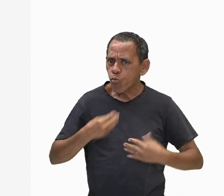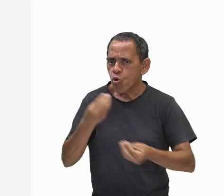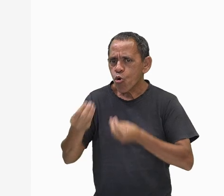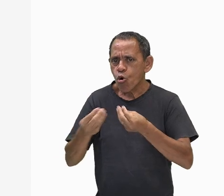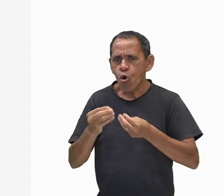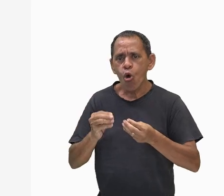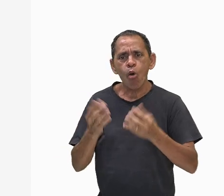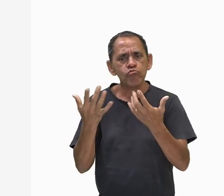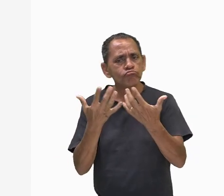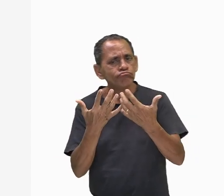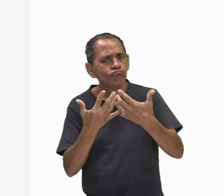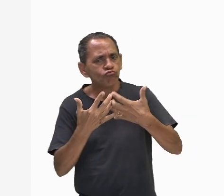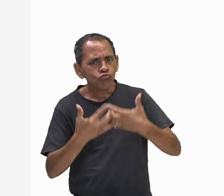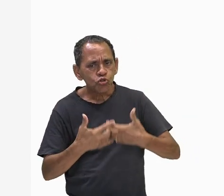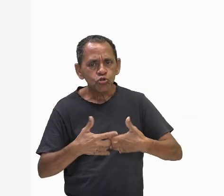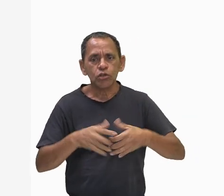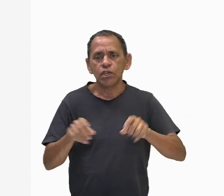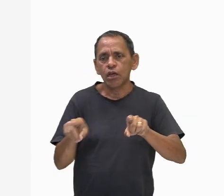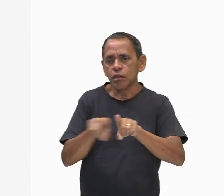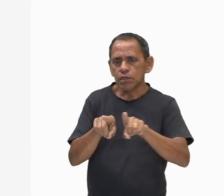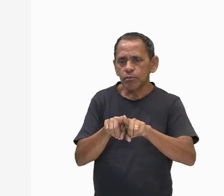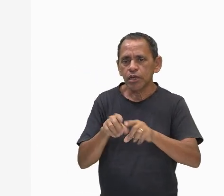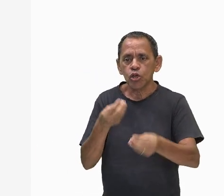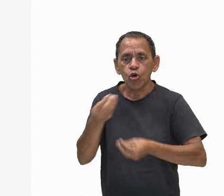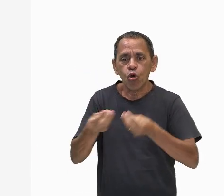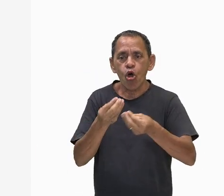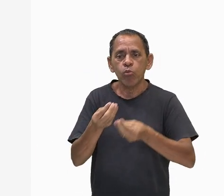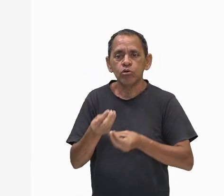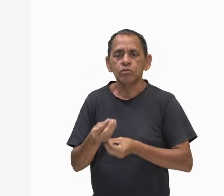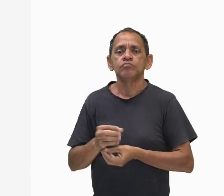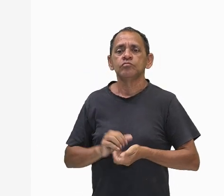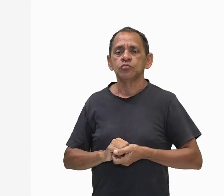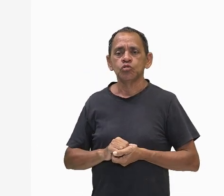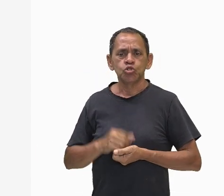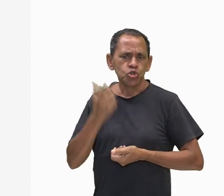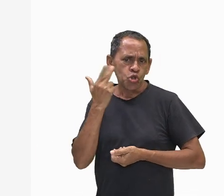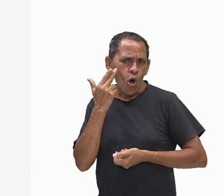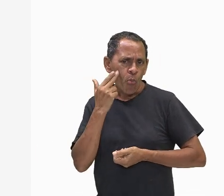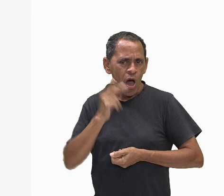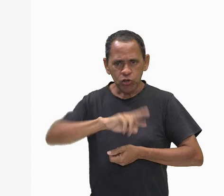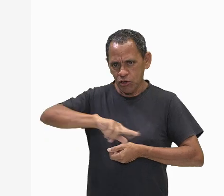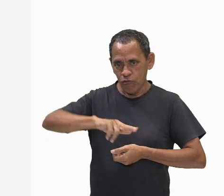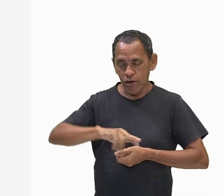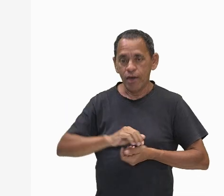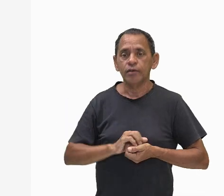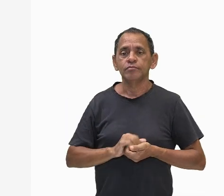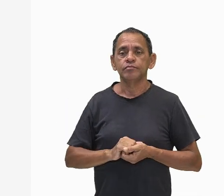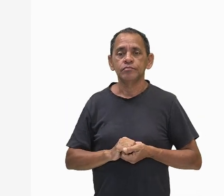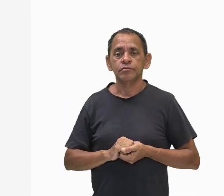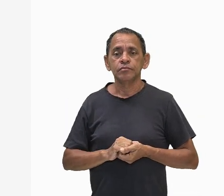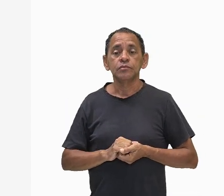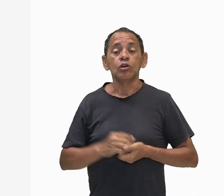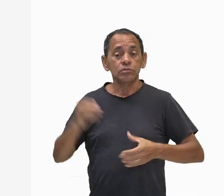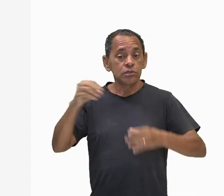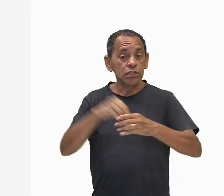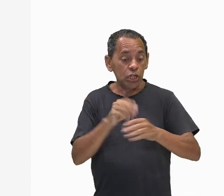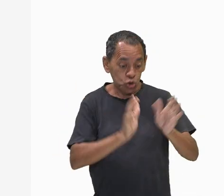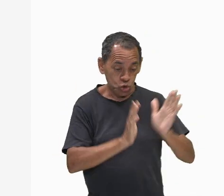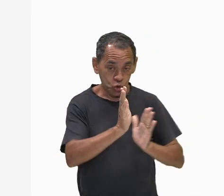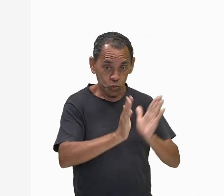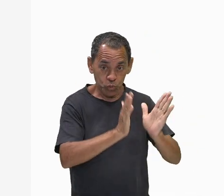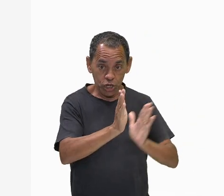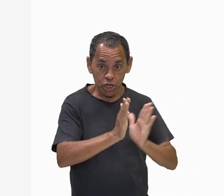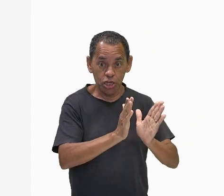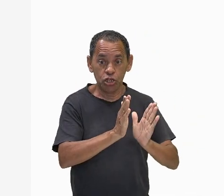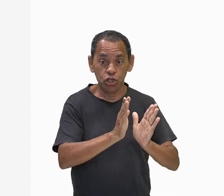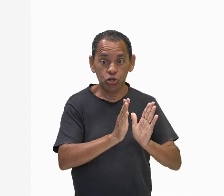aquele entendimento de que não é regular, aí você já procura um médico, ok. Mas se você está dentro daquele período, se